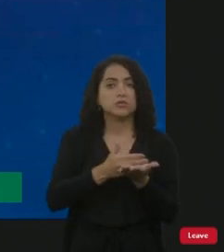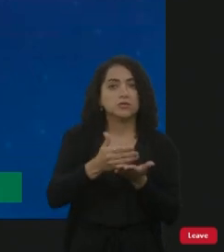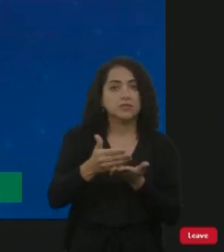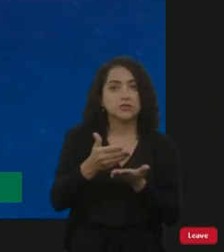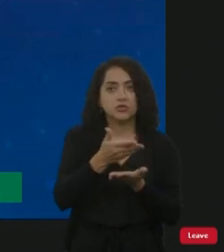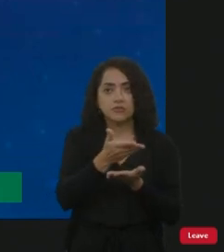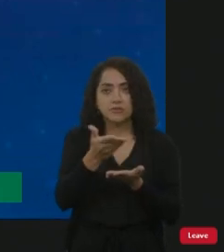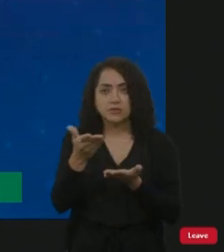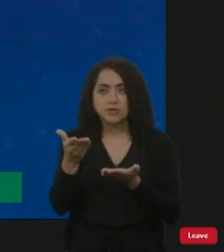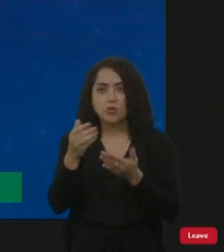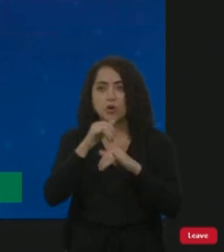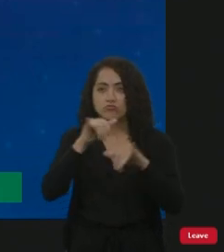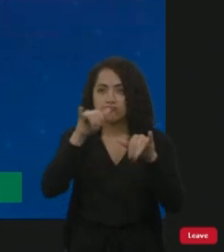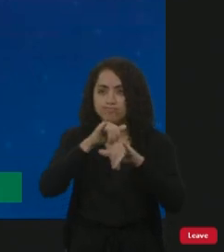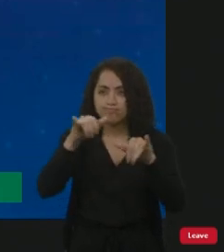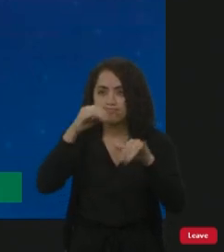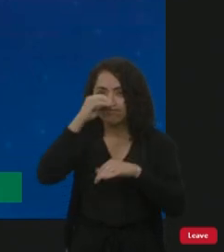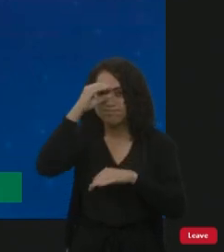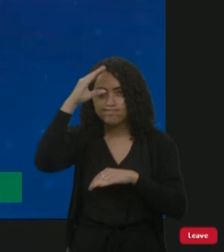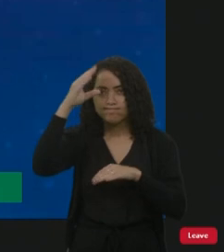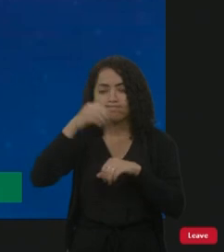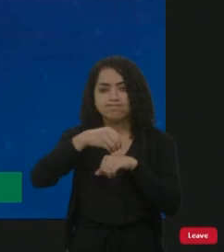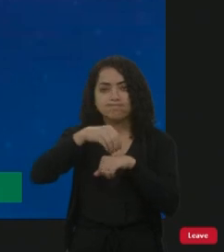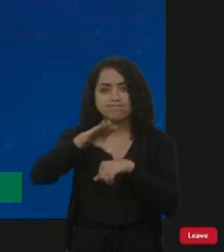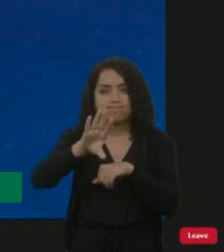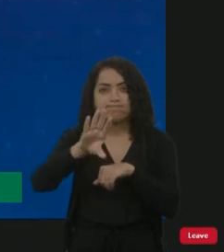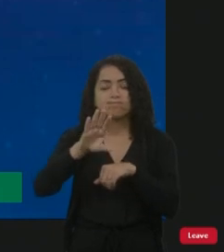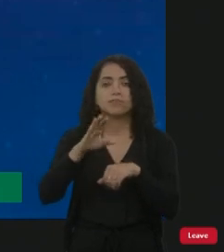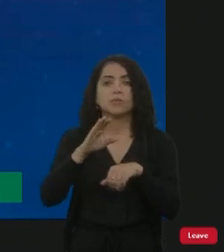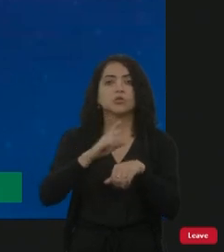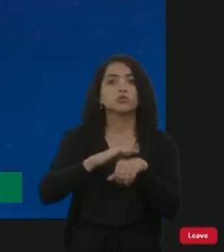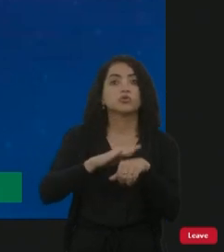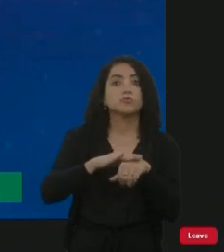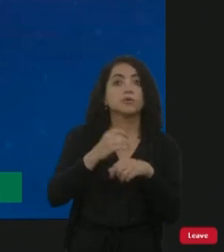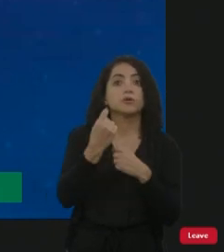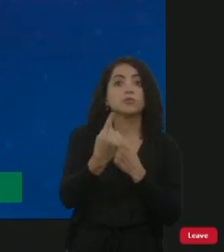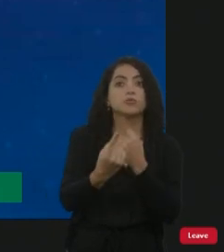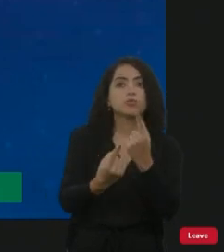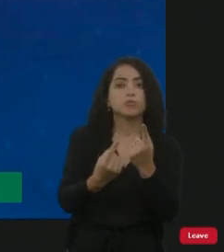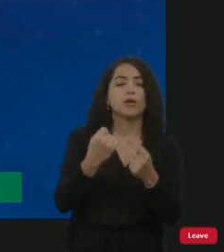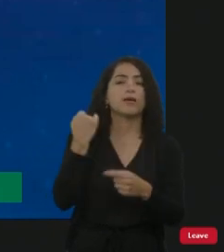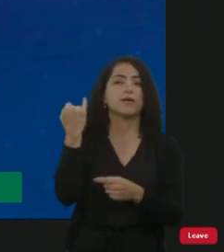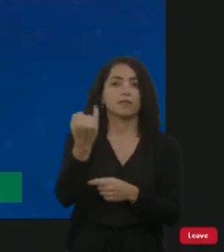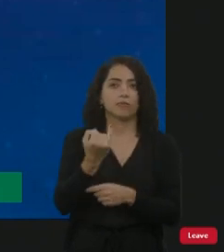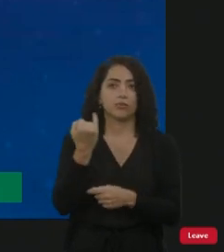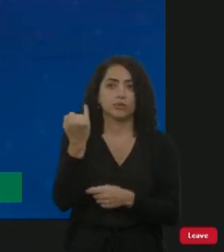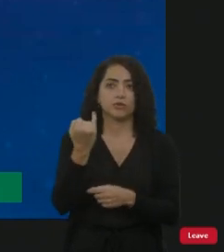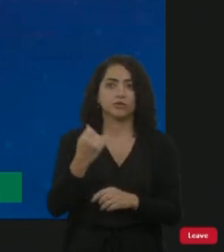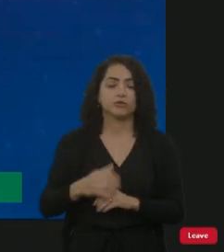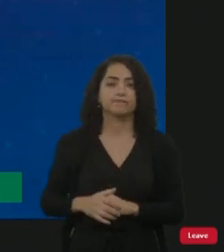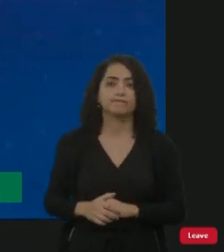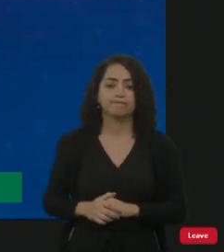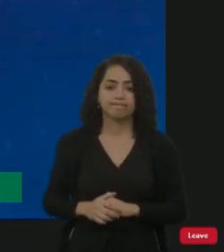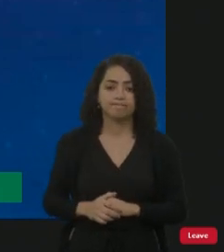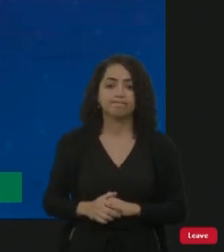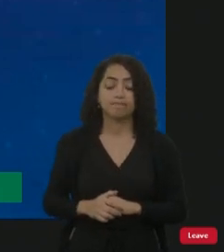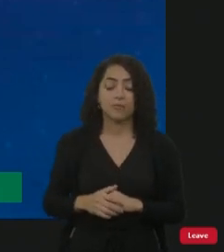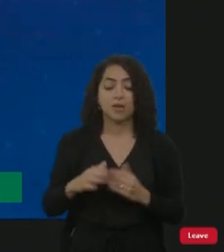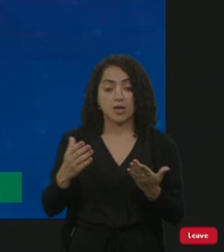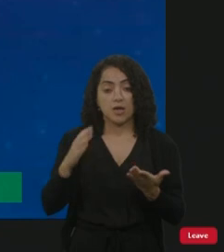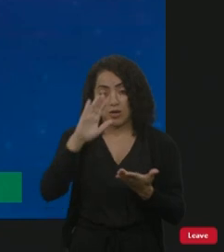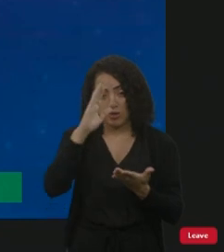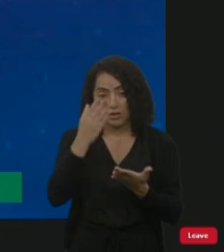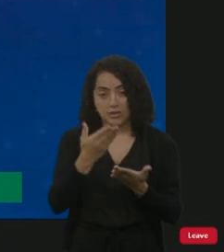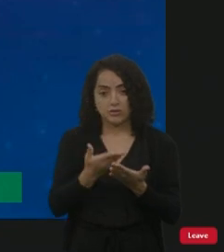de divulgação de conhecimento nas doenças raras são fundamentais, né? Acredito que toda